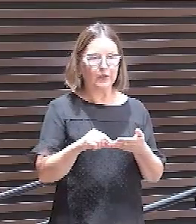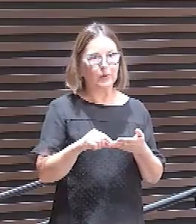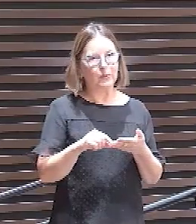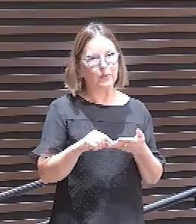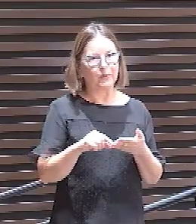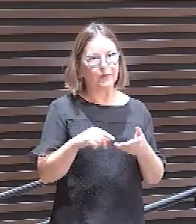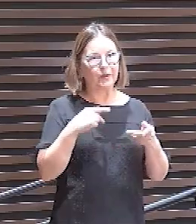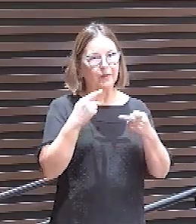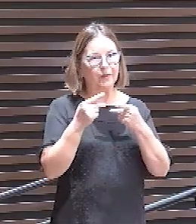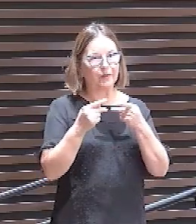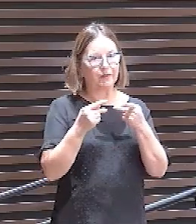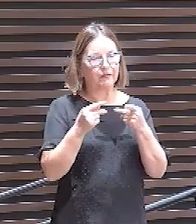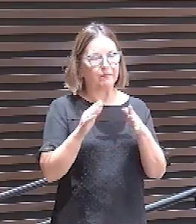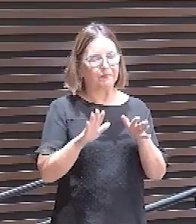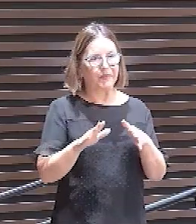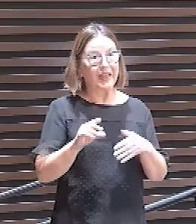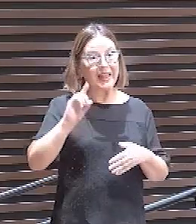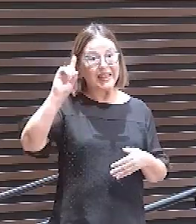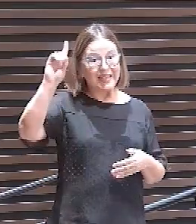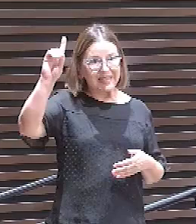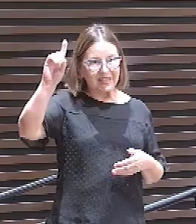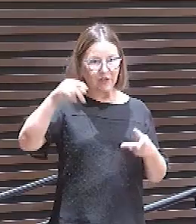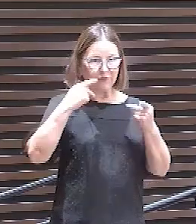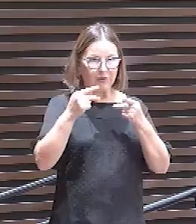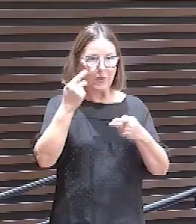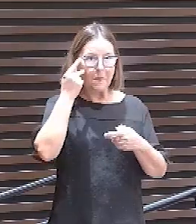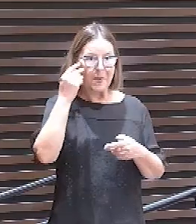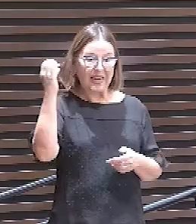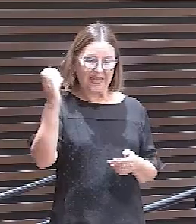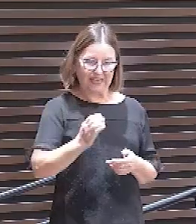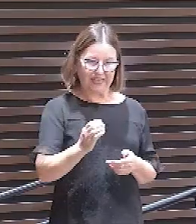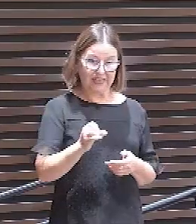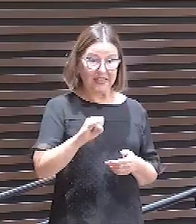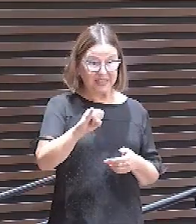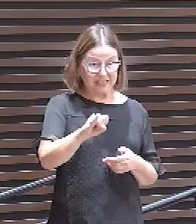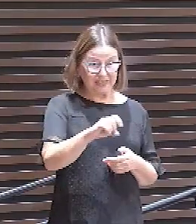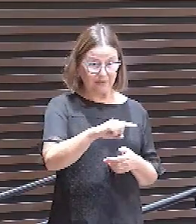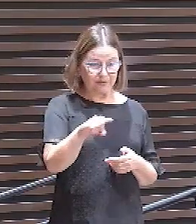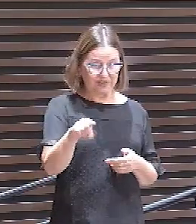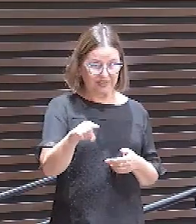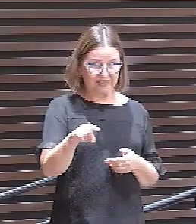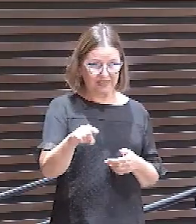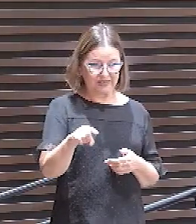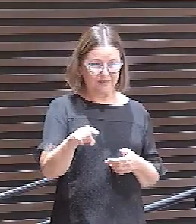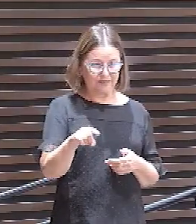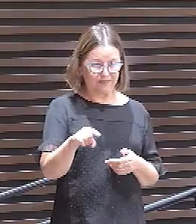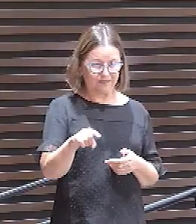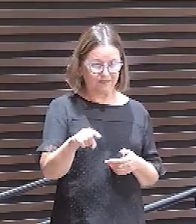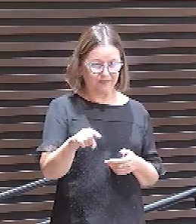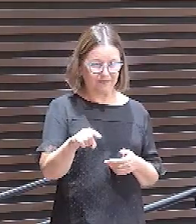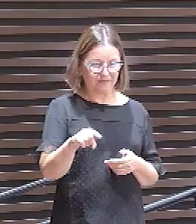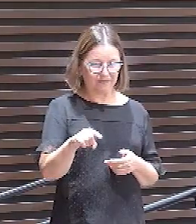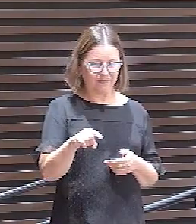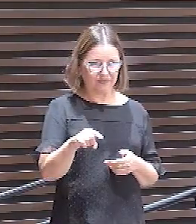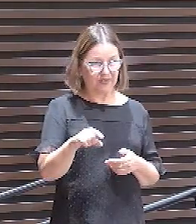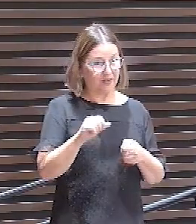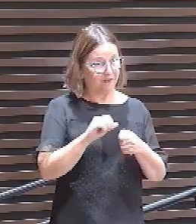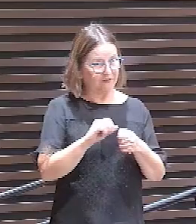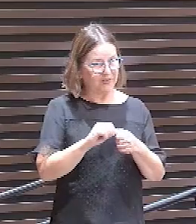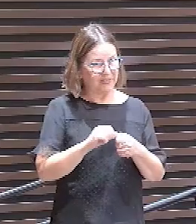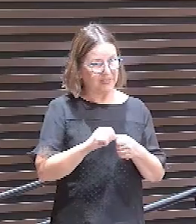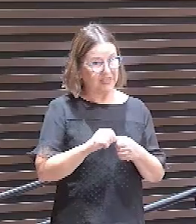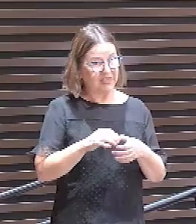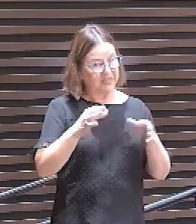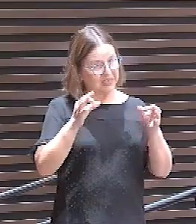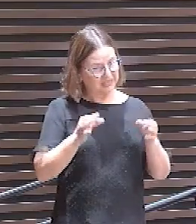a Caim: se procederes mal, se procederes bem, não é certo